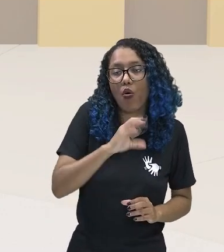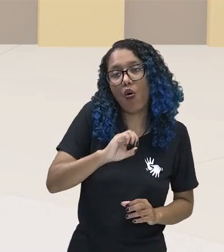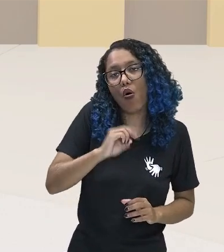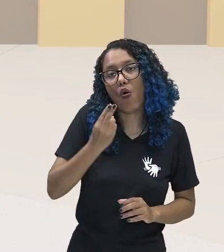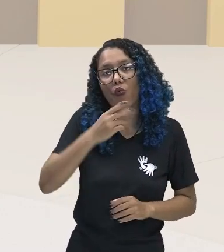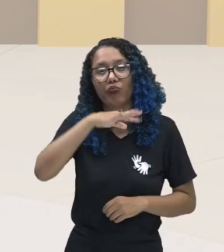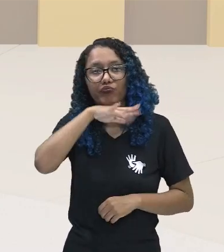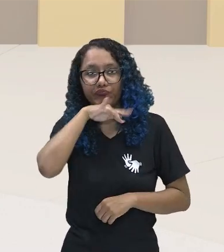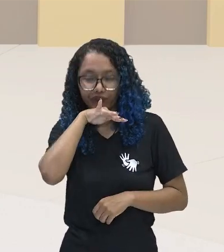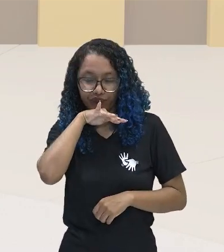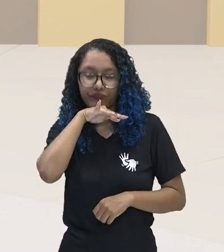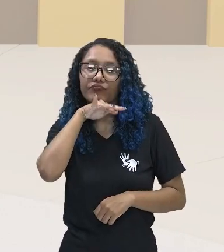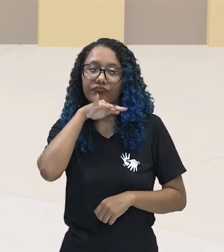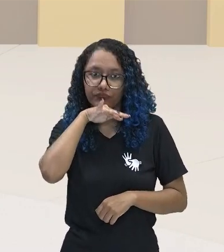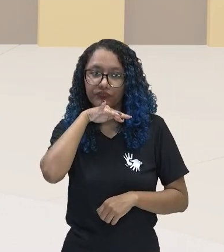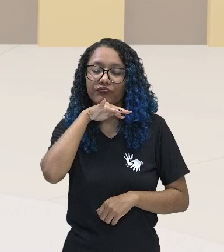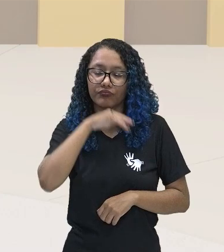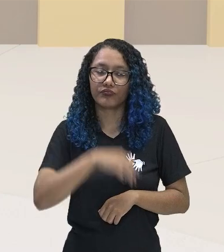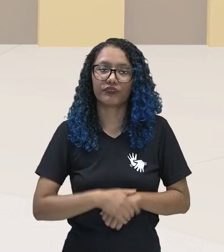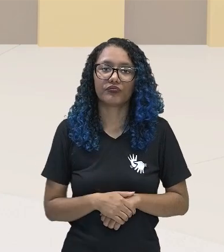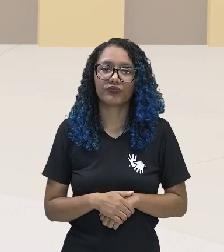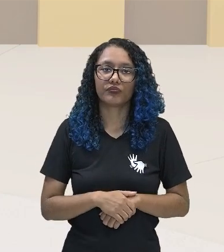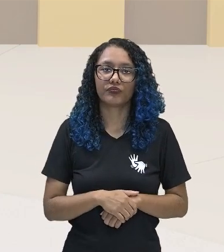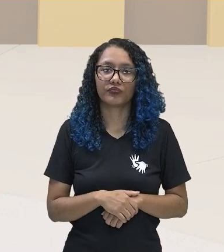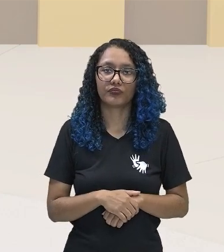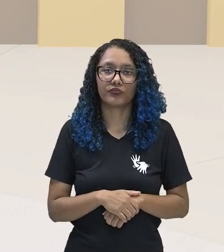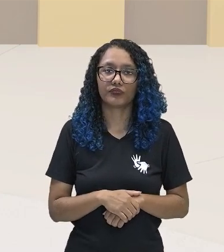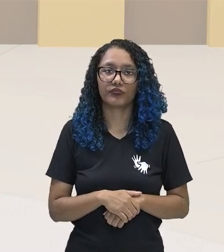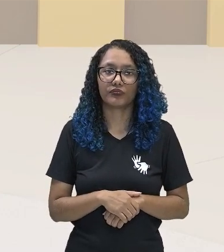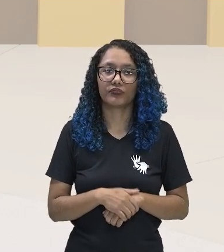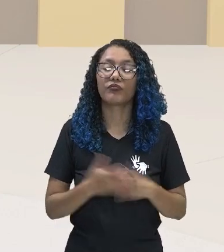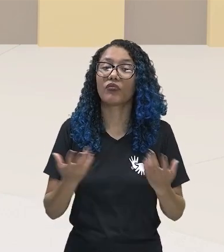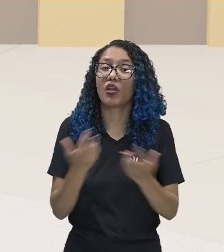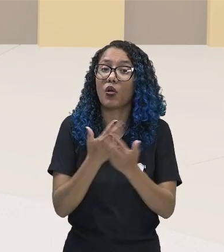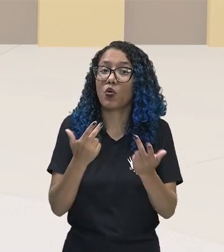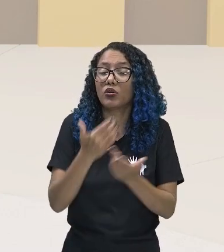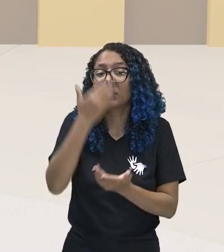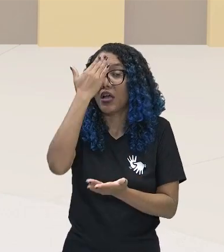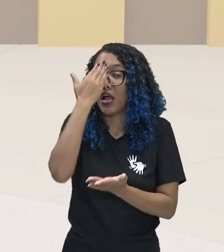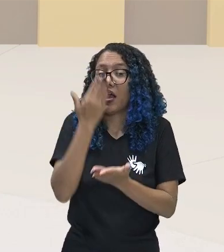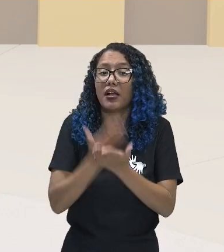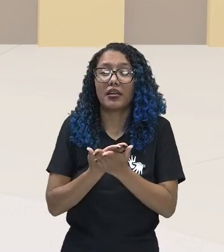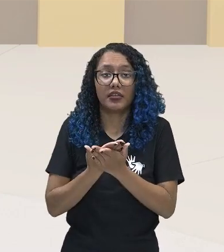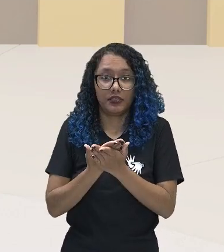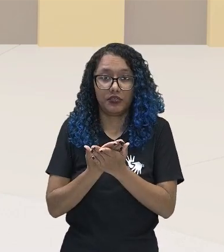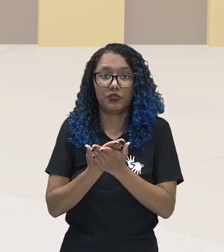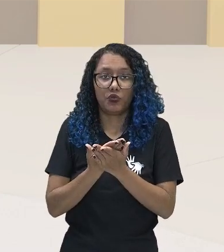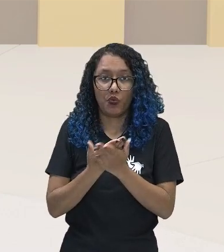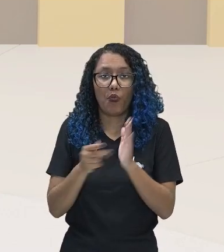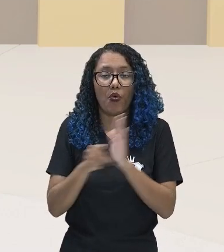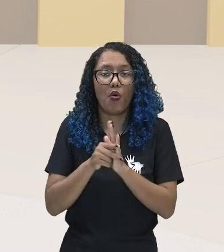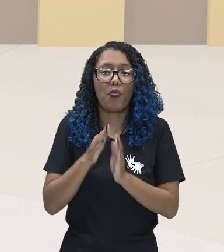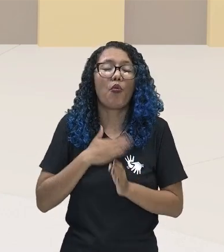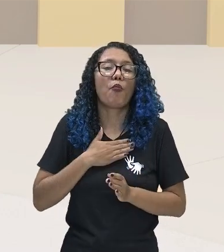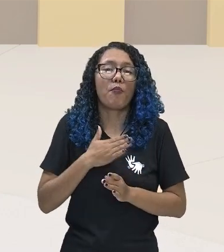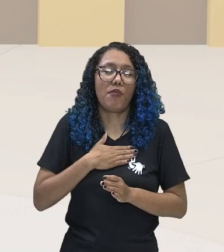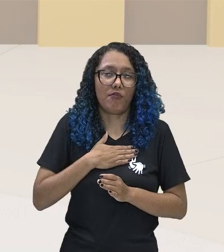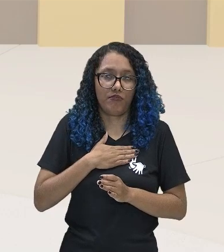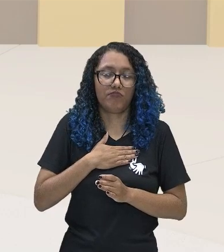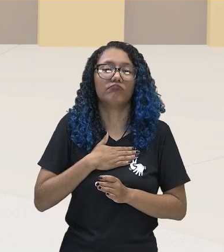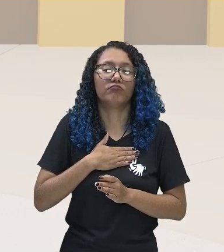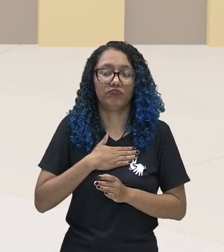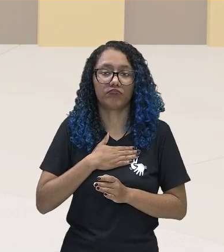considerados negativos por nós mesmos, né? Aquilo que eu acredito, ela é uma crença minha, então ela vai determinar aí os